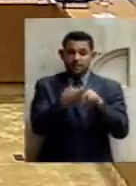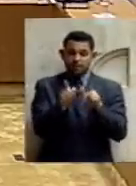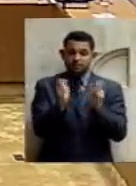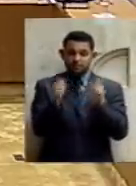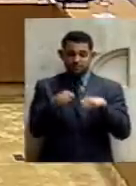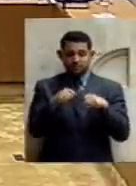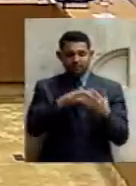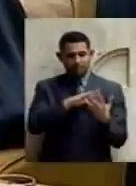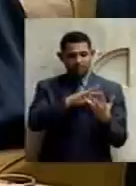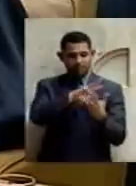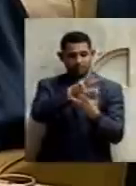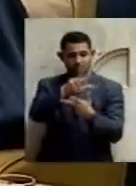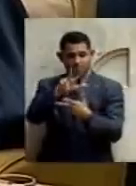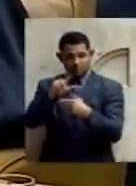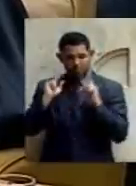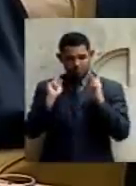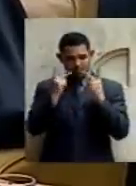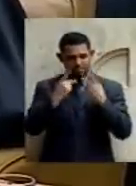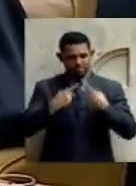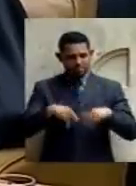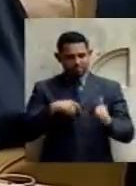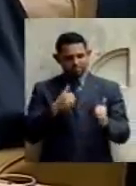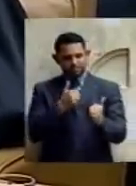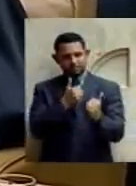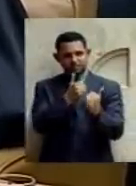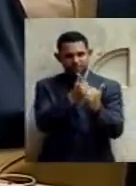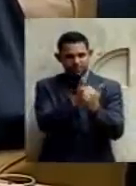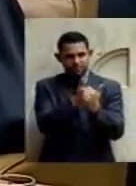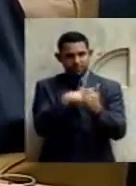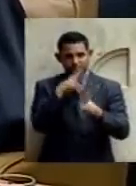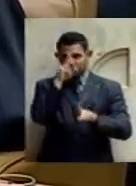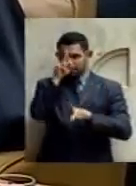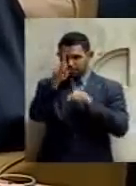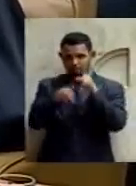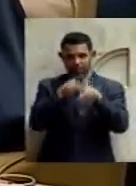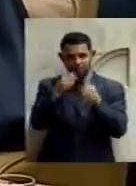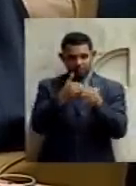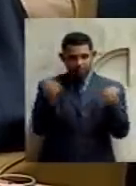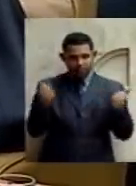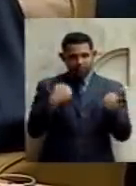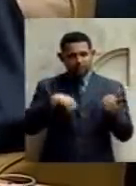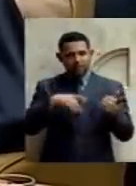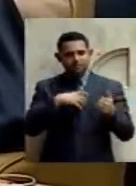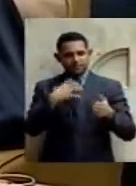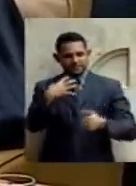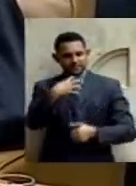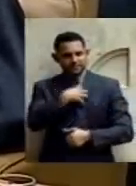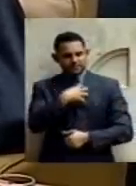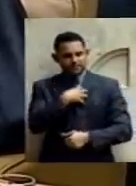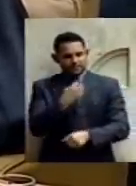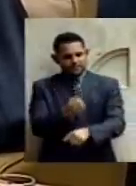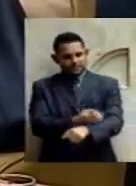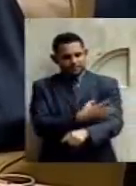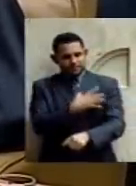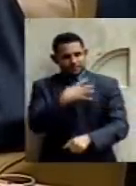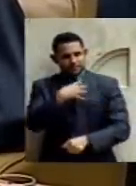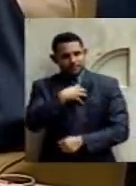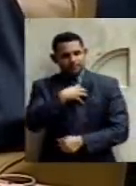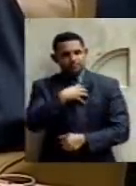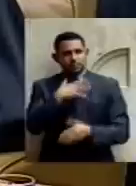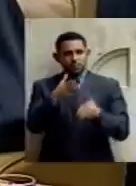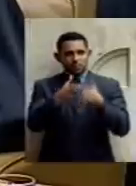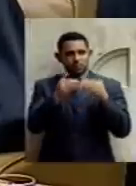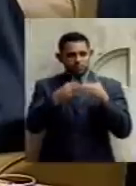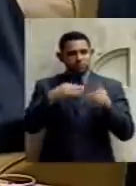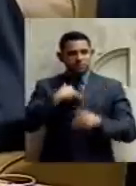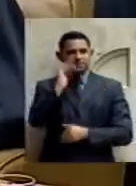a humanidade, a sua aproximação do povo, a sua sensibilidade e o pendor de tolerar